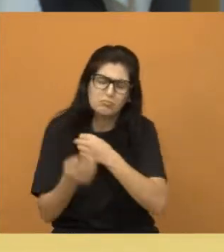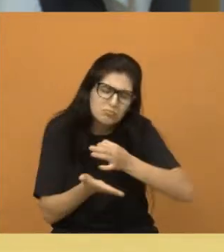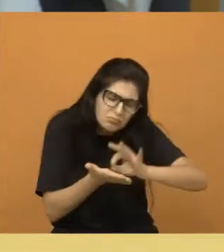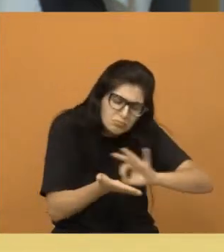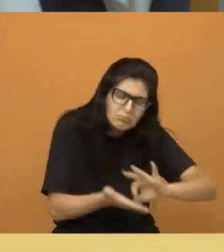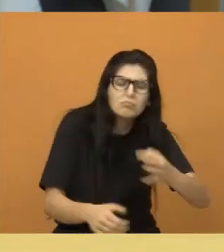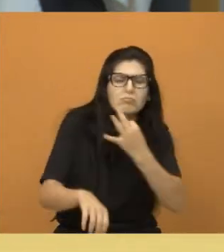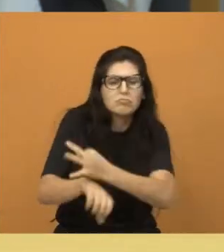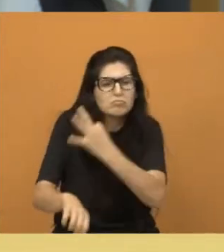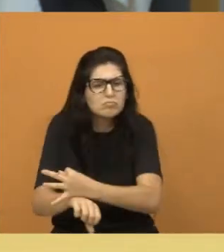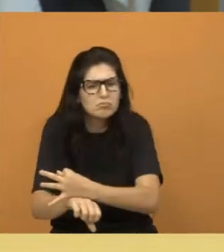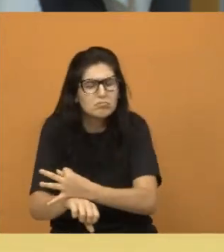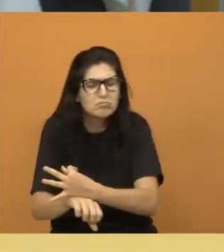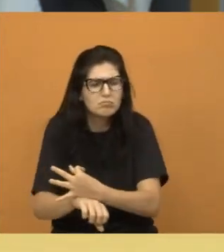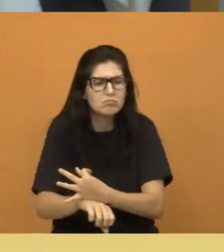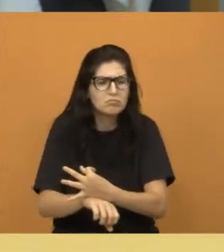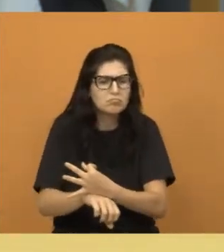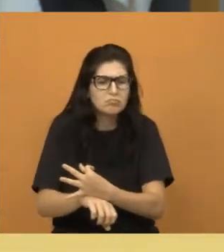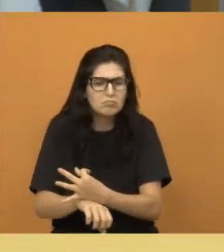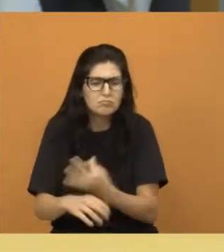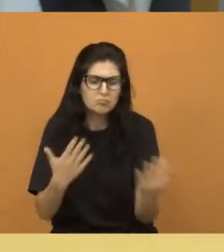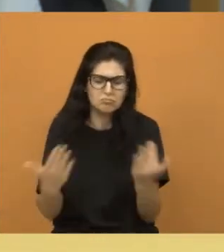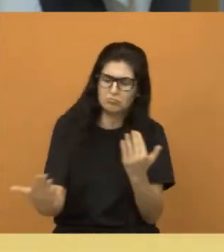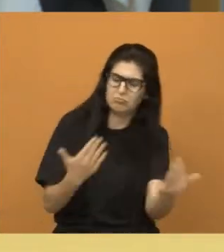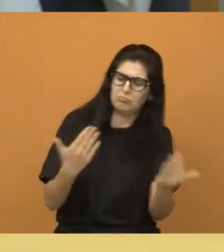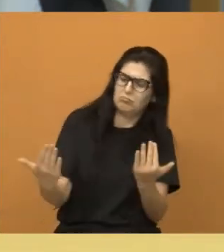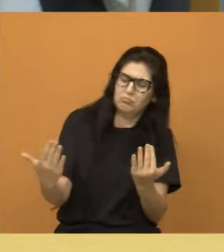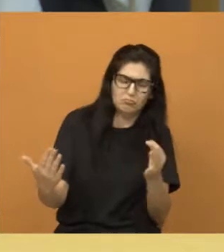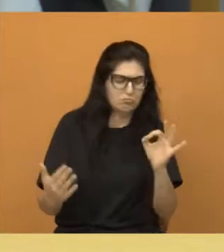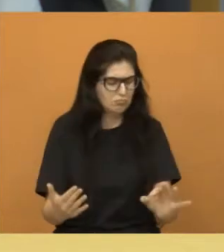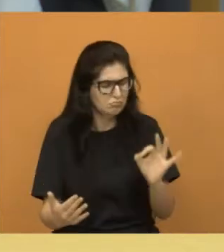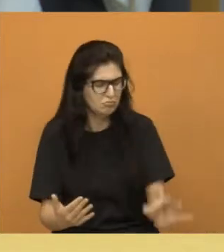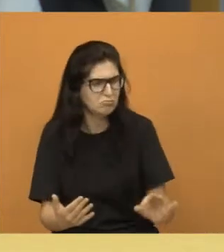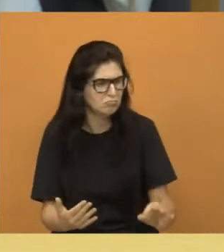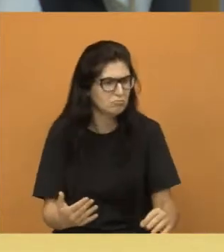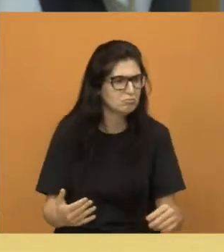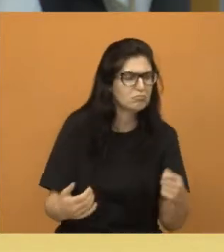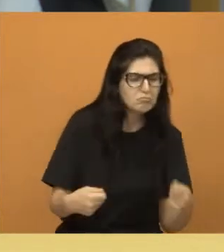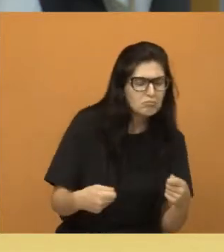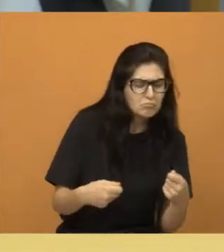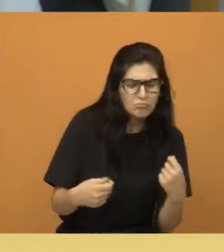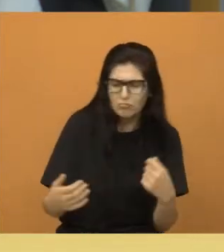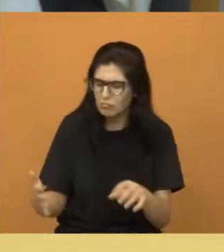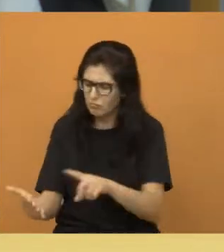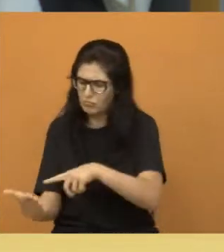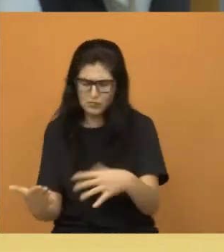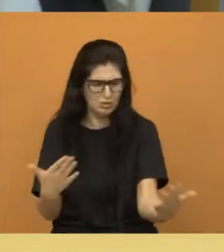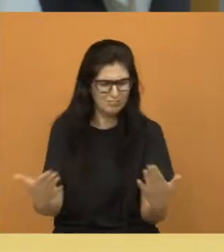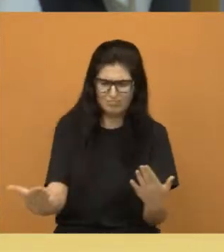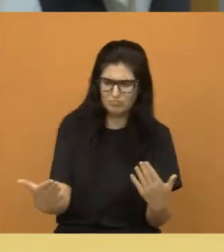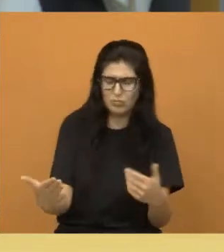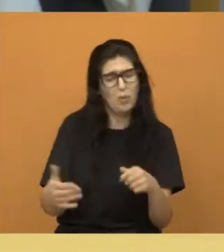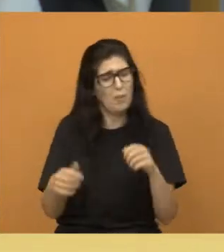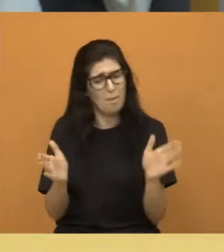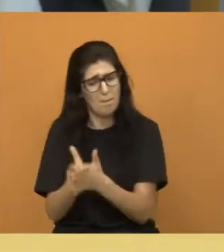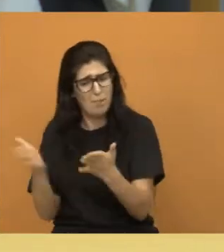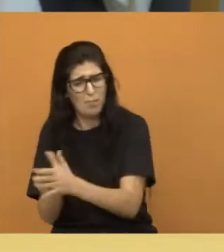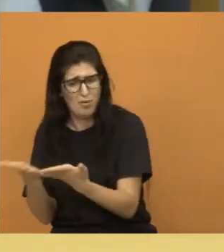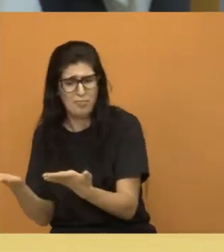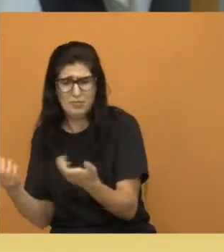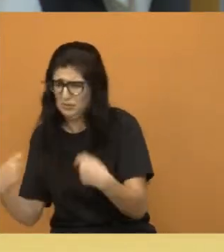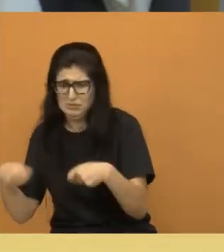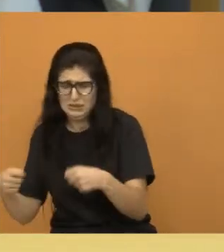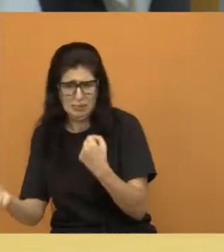se isenta uma conta de uma pessoa humilde que está precisando de isenção, por N motivos. Então, a gente não tem